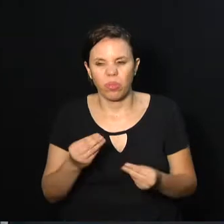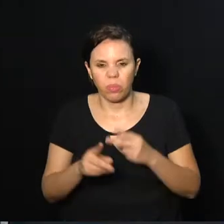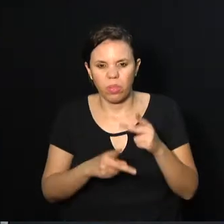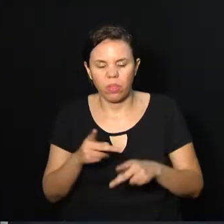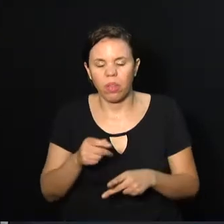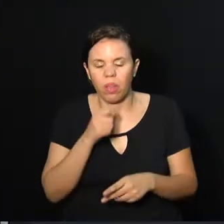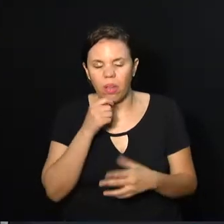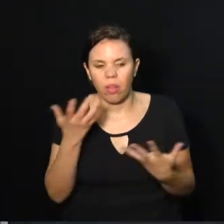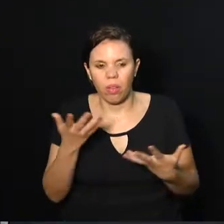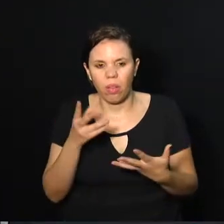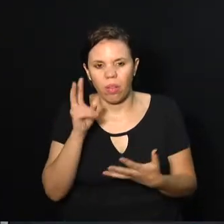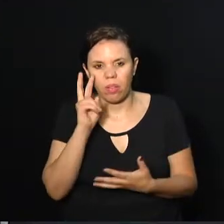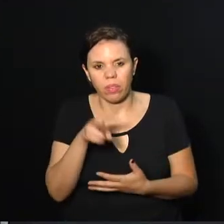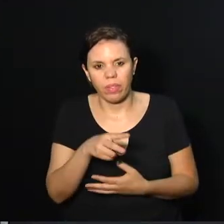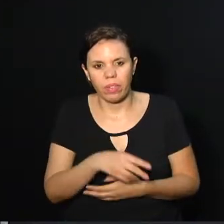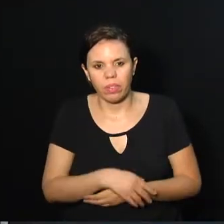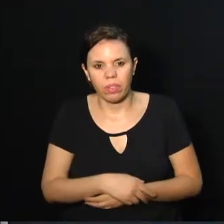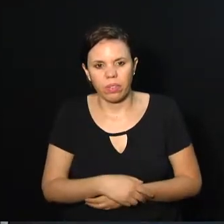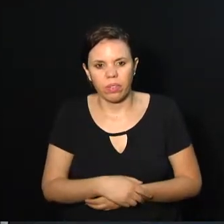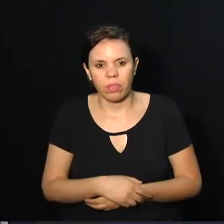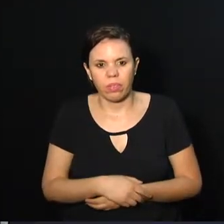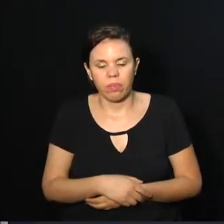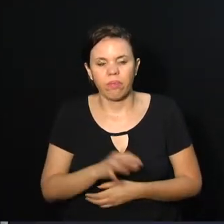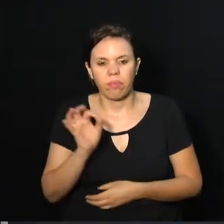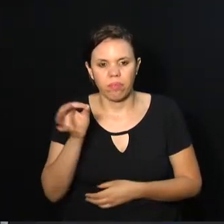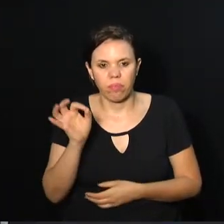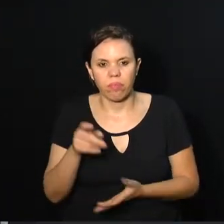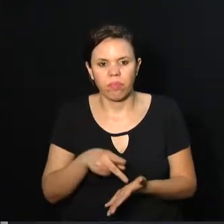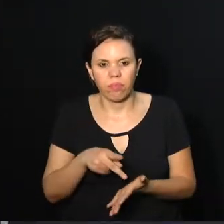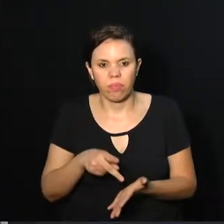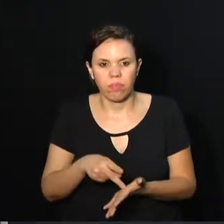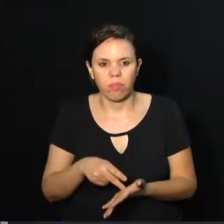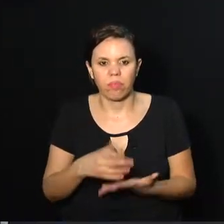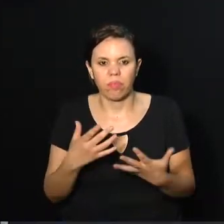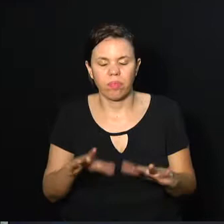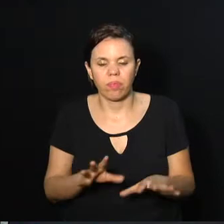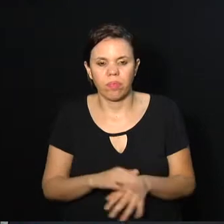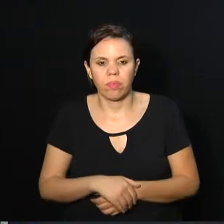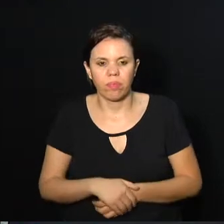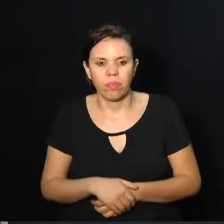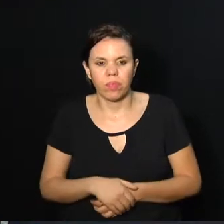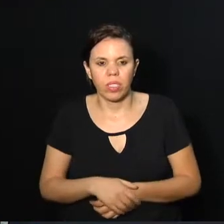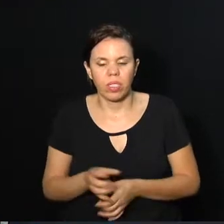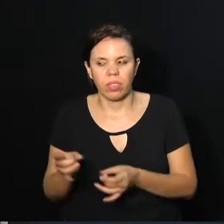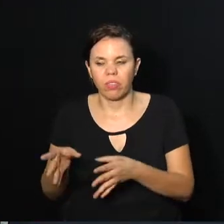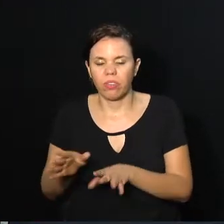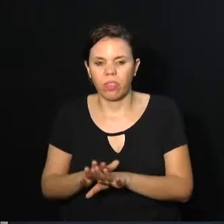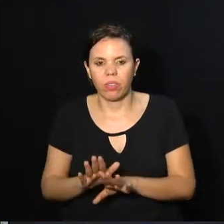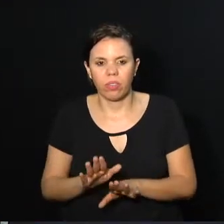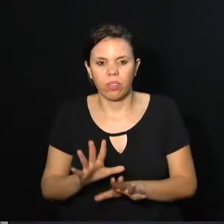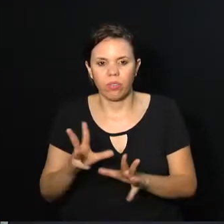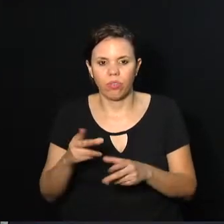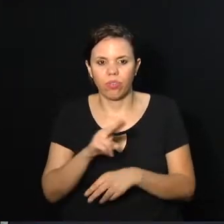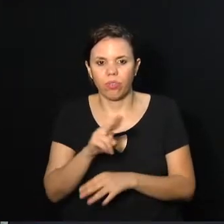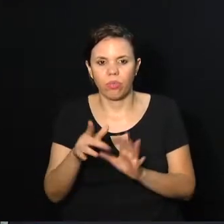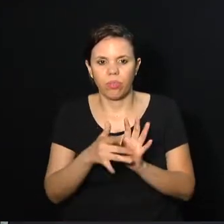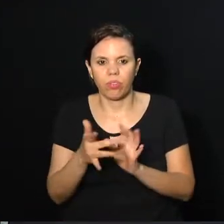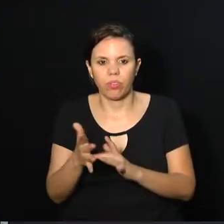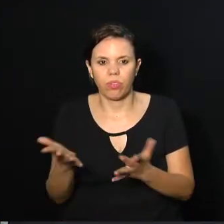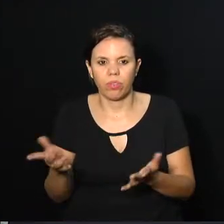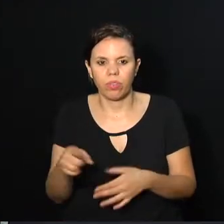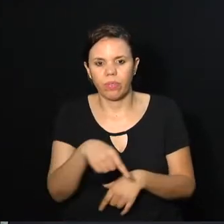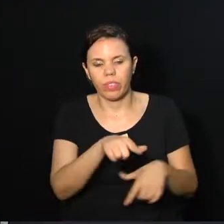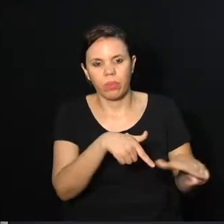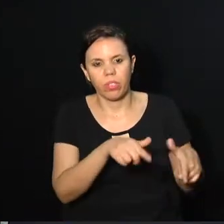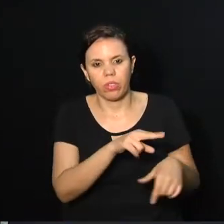agora está ouvindo, que quer, com né? certeza, não tem a dúvida. Quer sair disso aí. Então ele grava, né? Tudo em nome do Senhor Jesus. Você vai